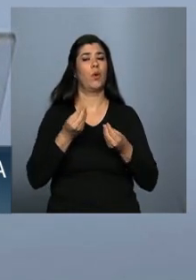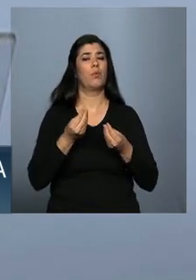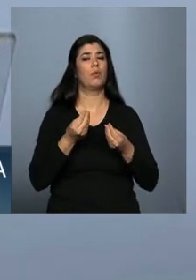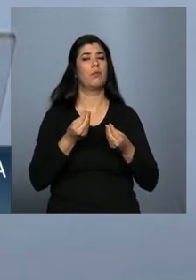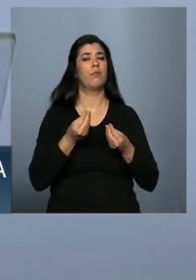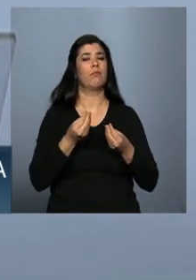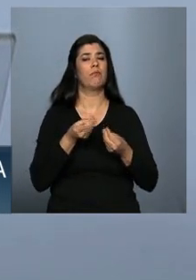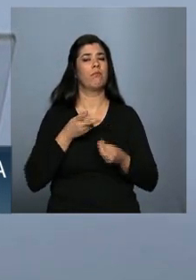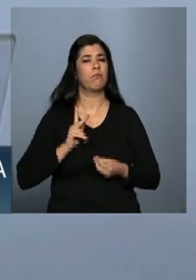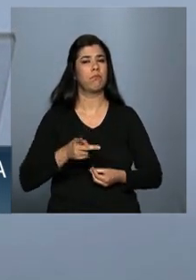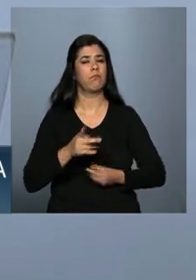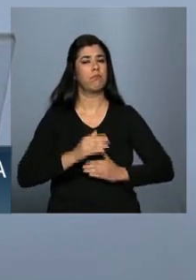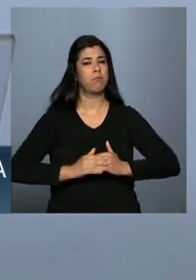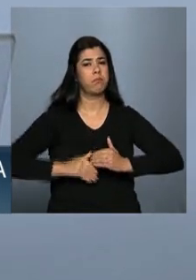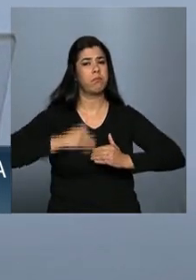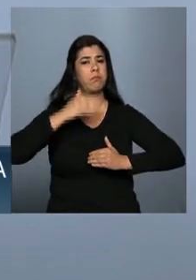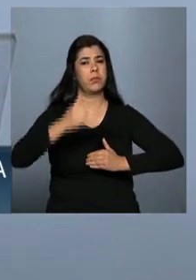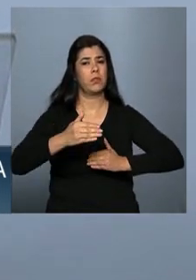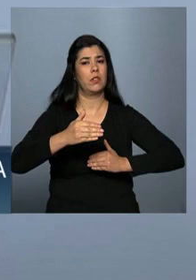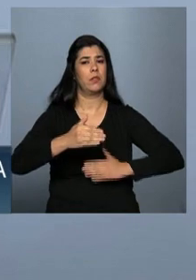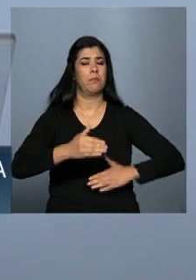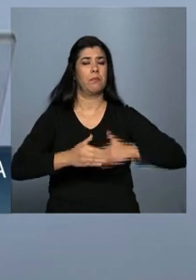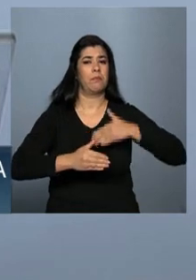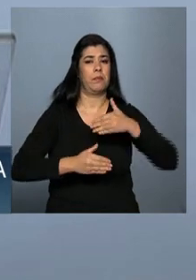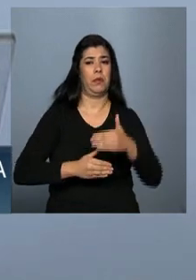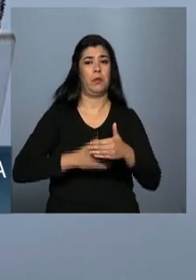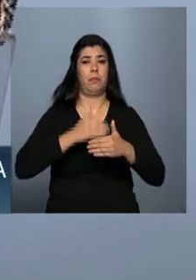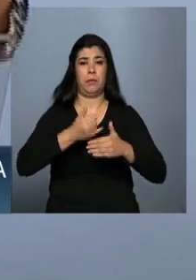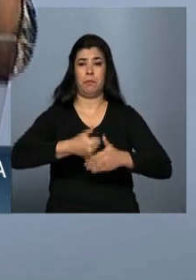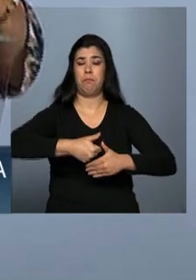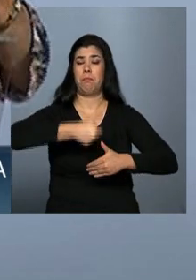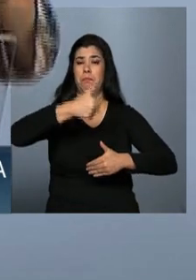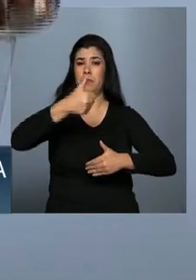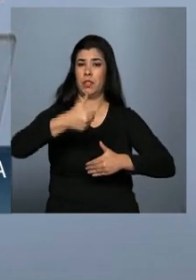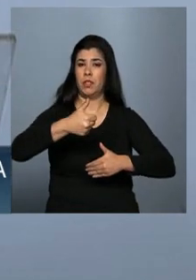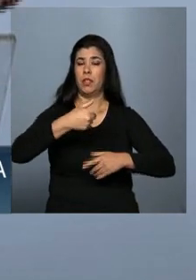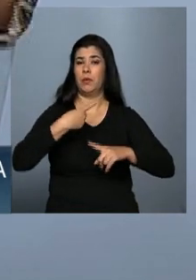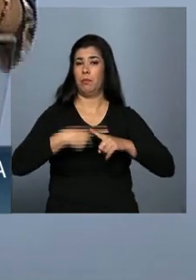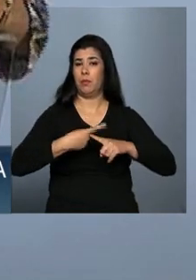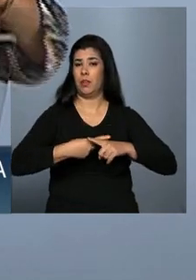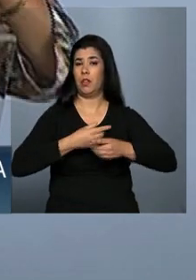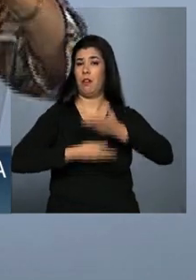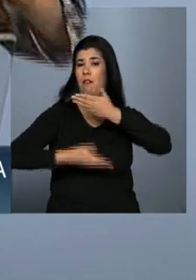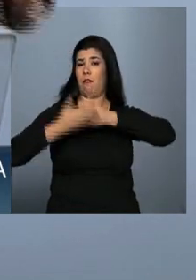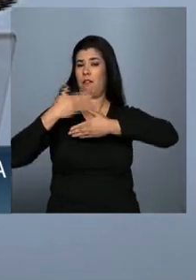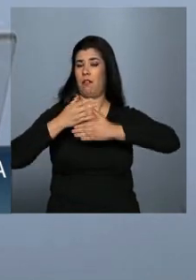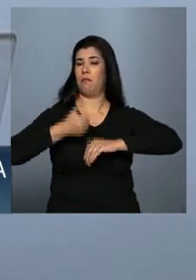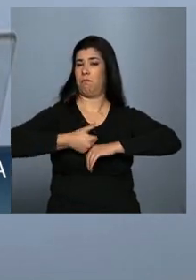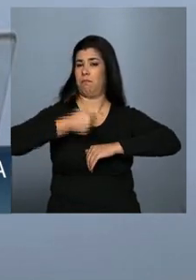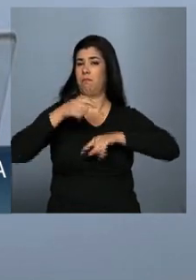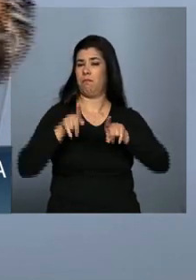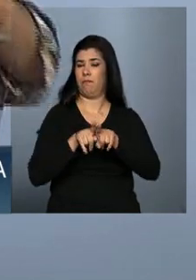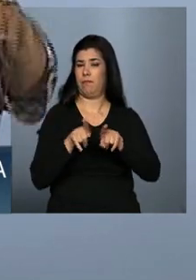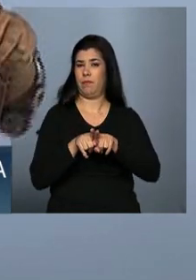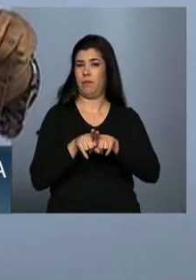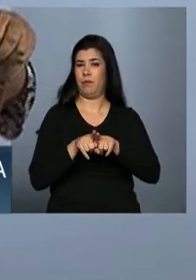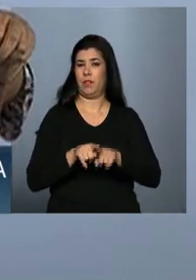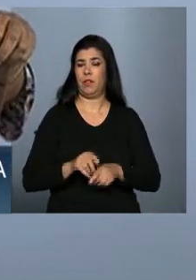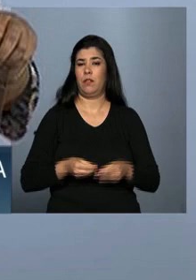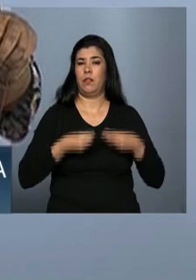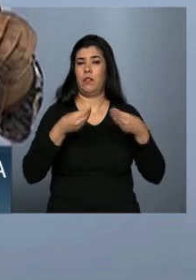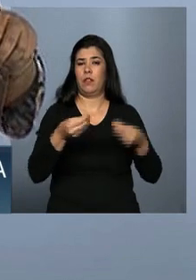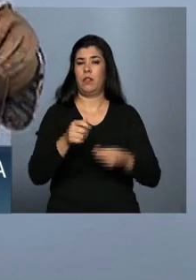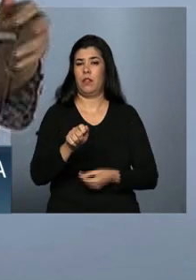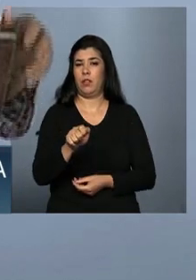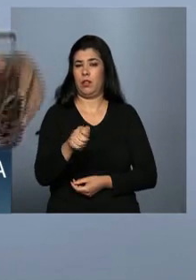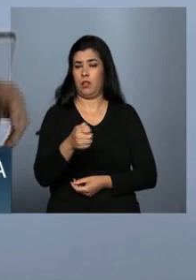passo bom quando deu outro antes. Esse passo que nós estamos dando hoje, entregando as chaves,